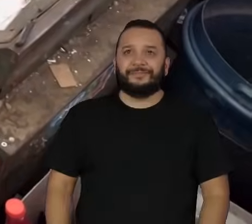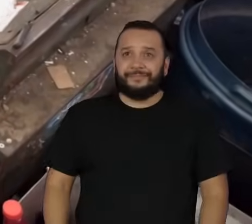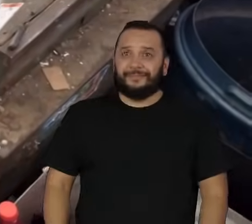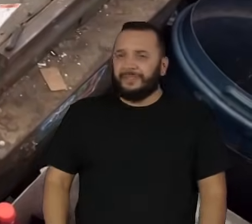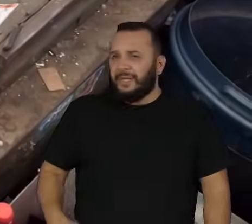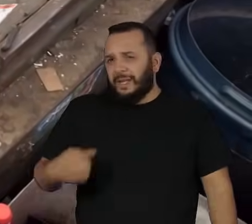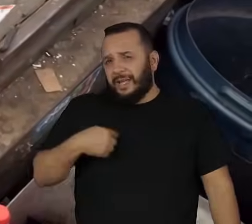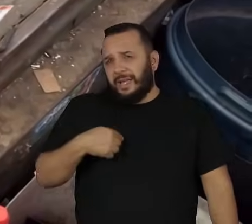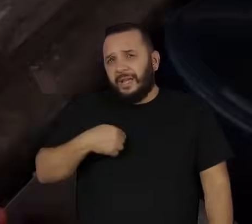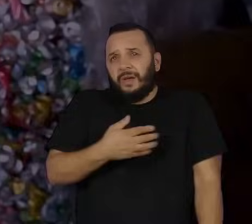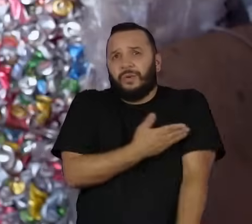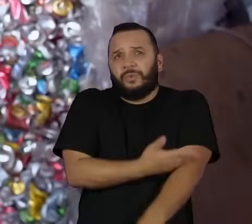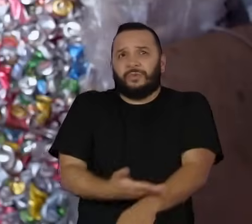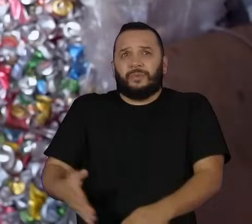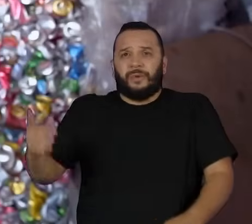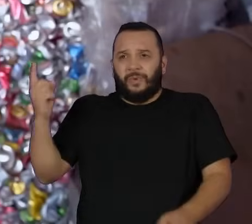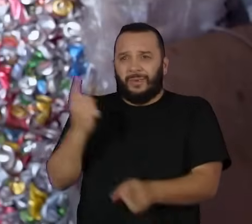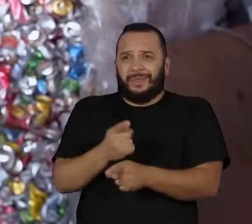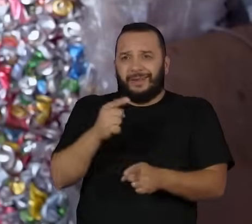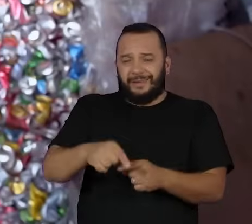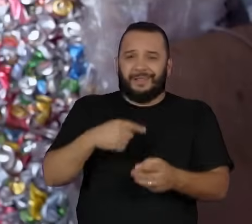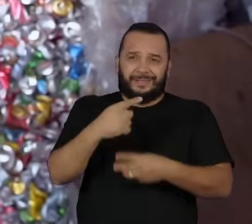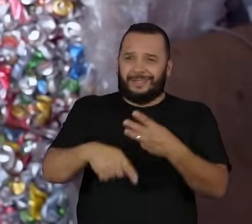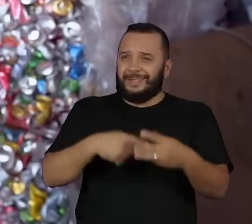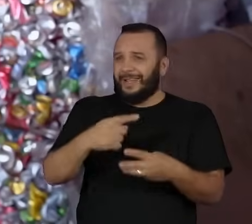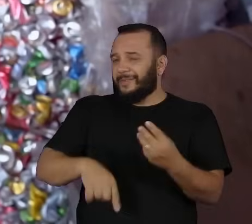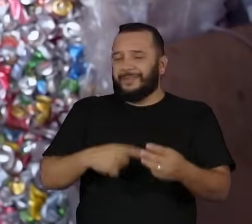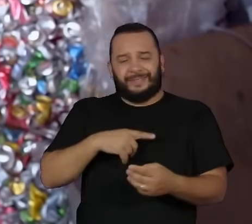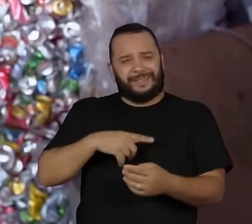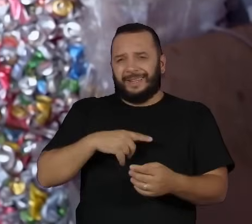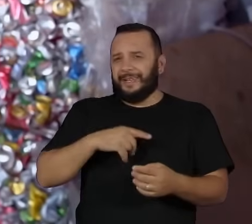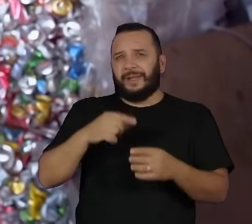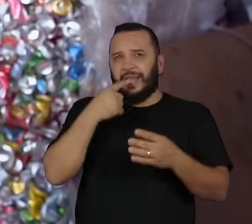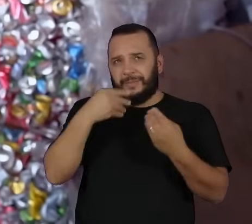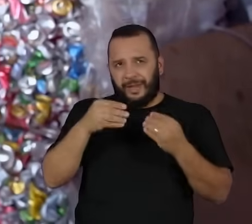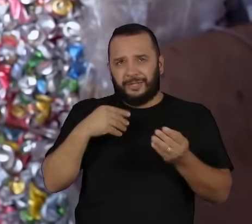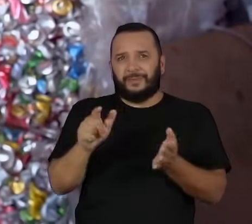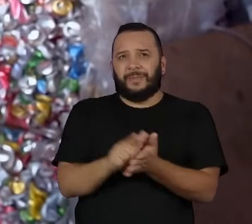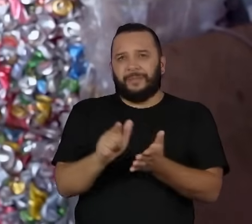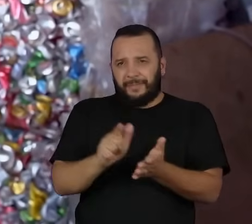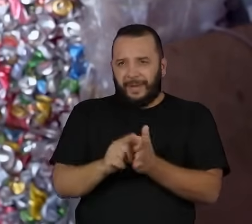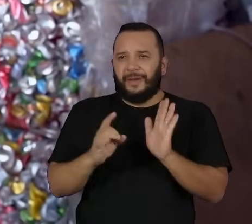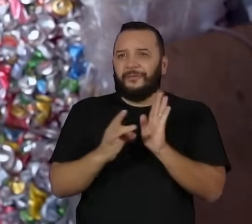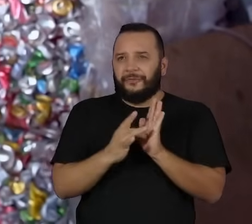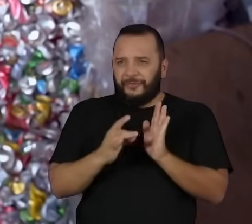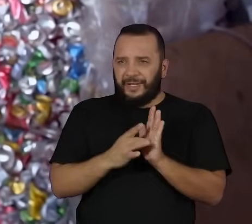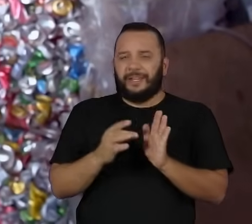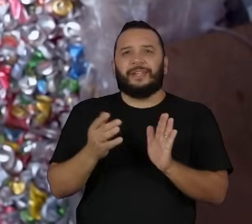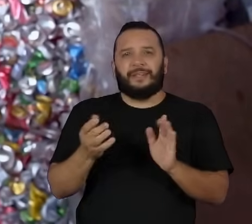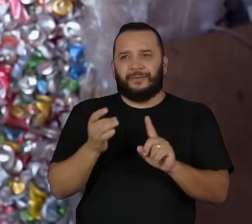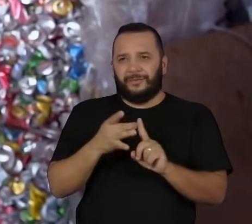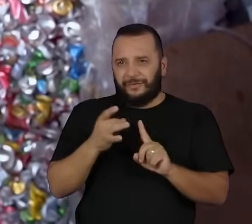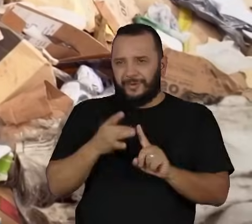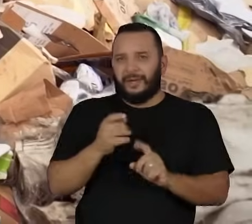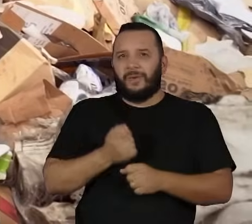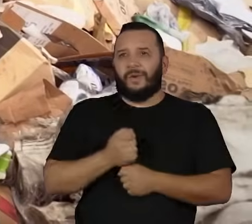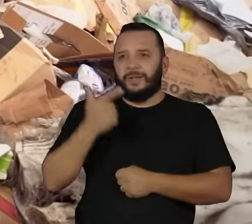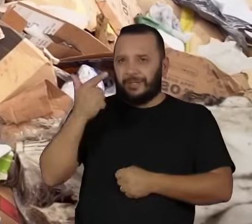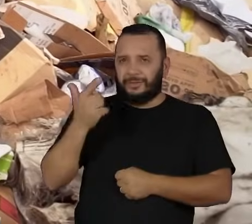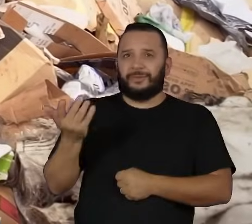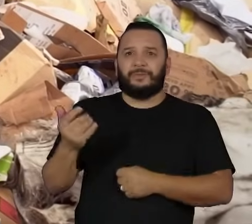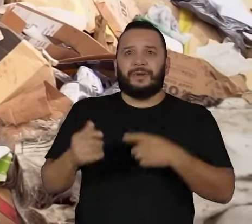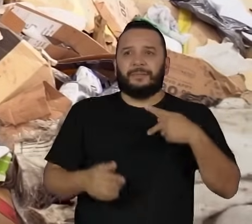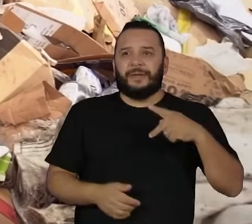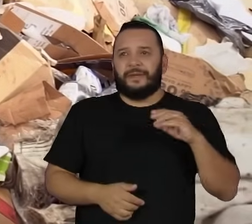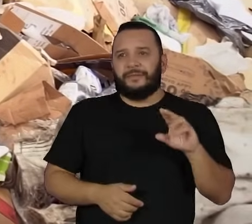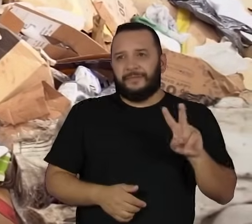A gente costuma encontrar aqui no universo da reciclagem diversos resíduos, né? Plástico, papéis, vidros, metais, guarda-chuvas,